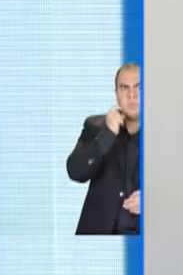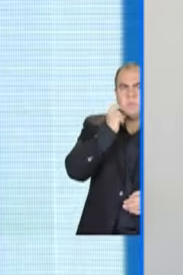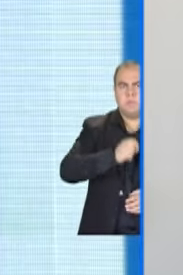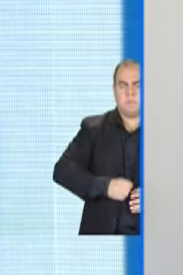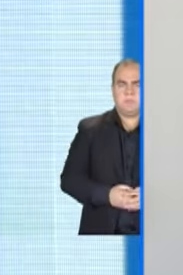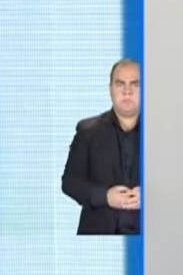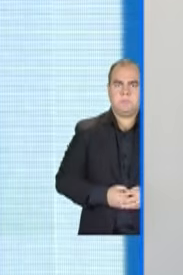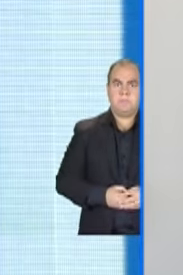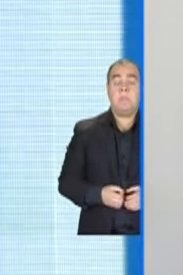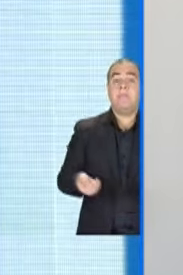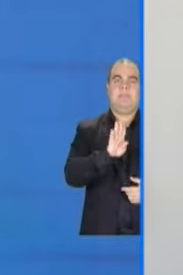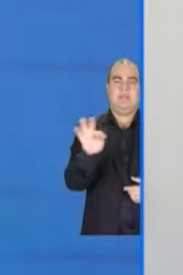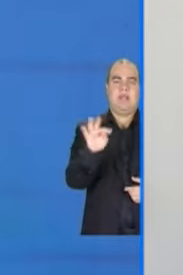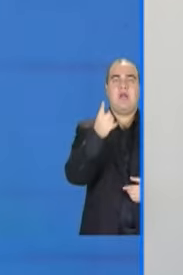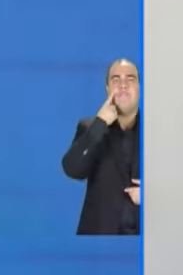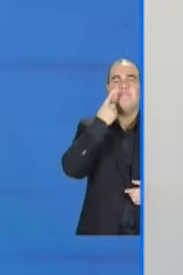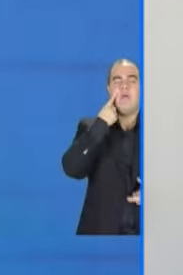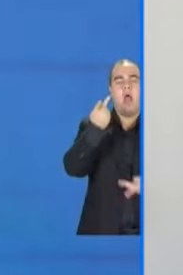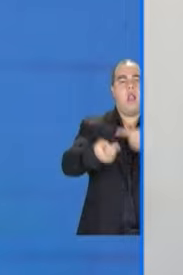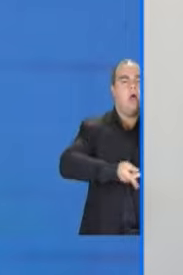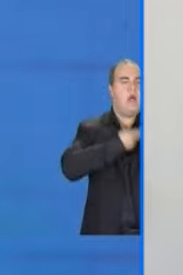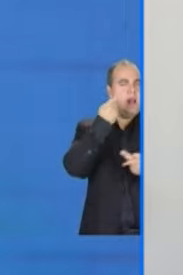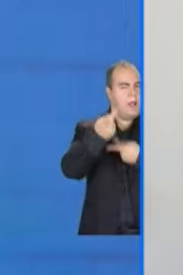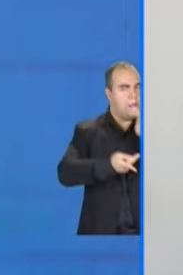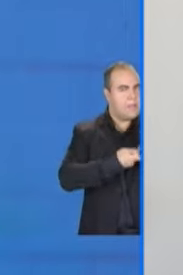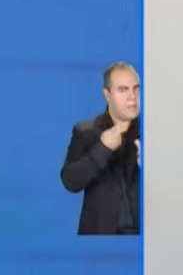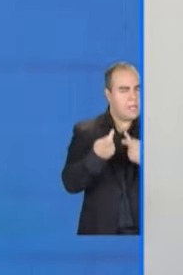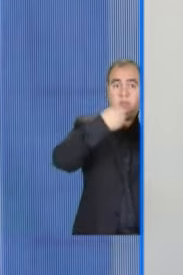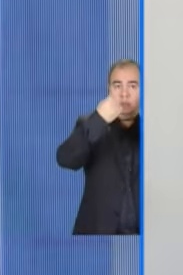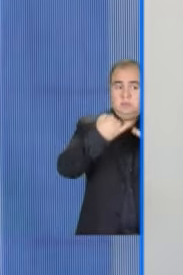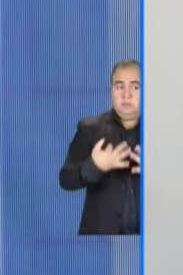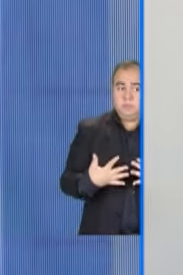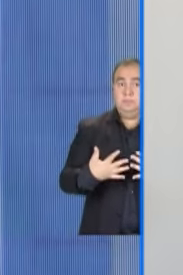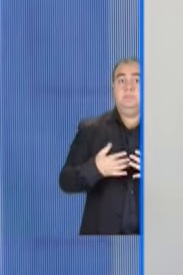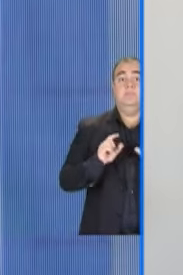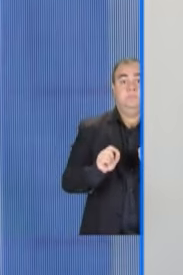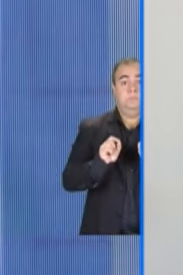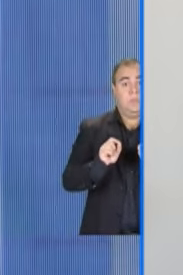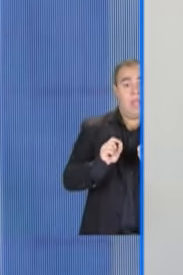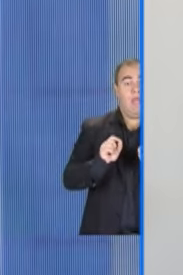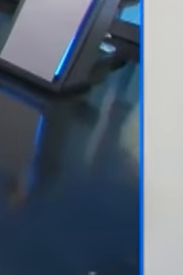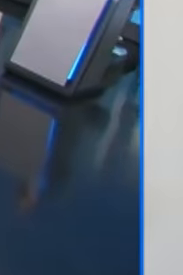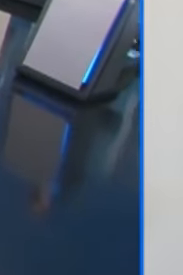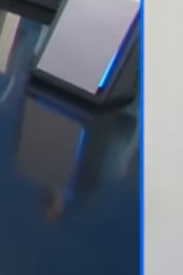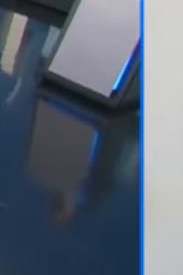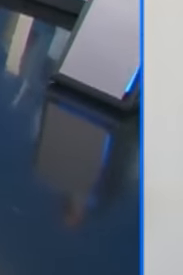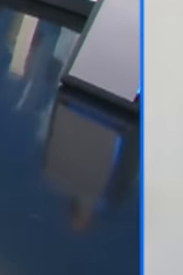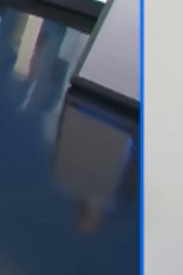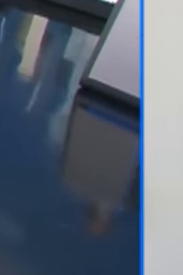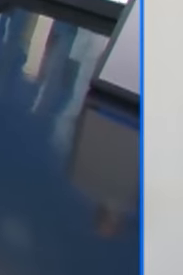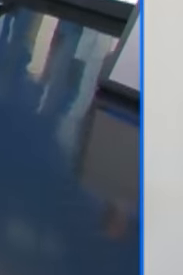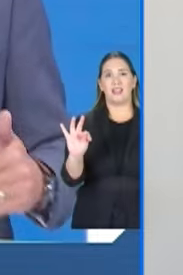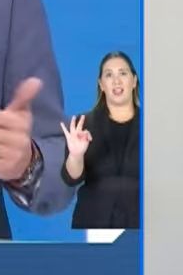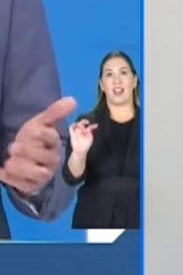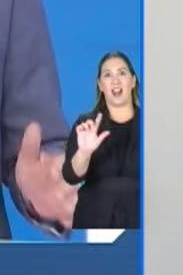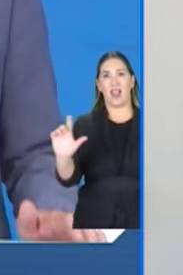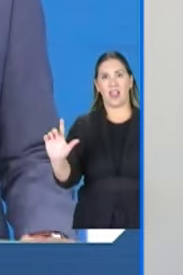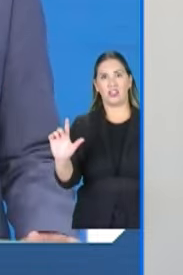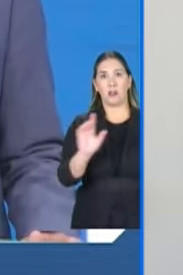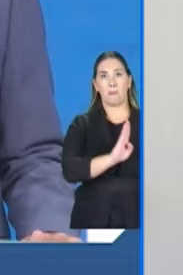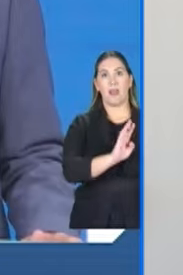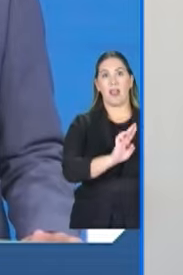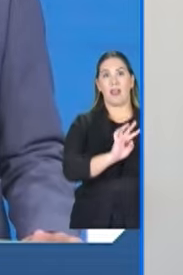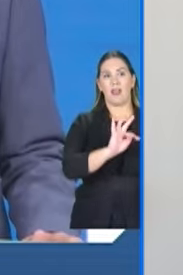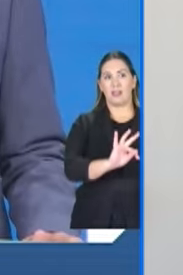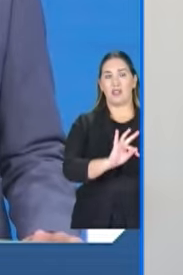Porque é uma diferença que está dentro da margem de erro da pesquisa do Datafolha, que é de 2 pontos percentuais. Então, o cenário